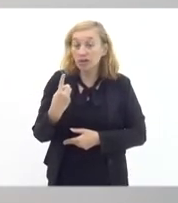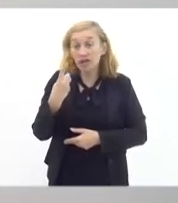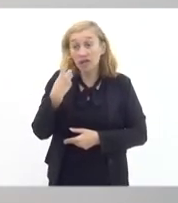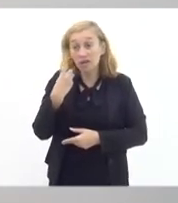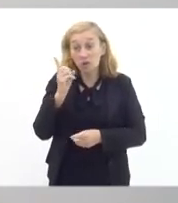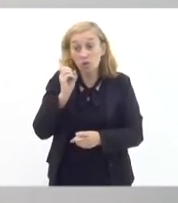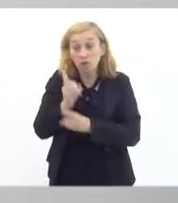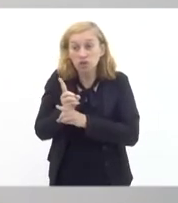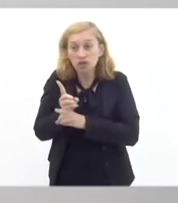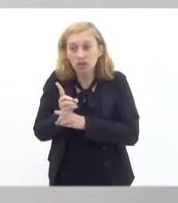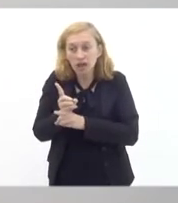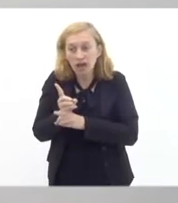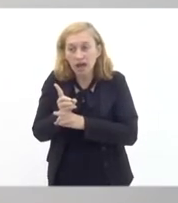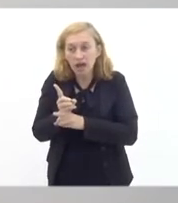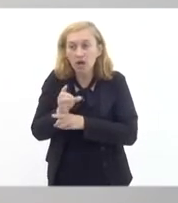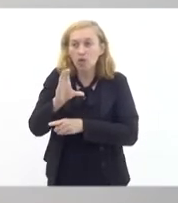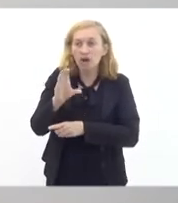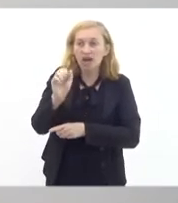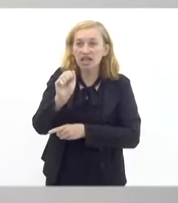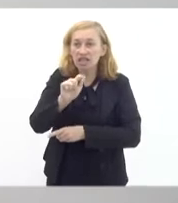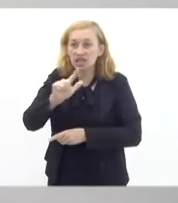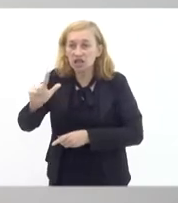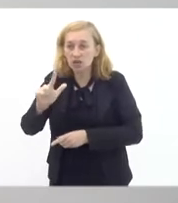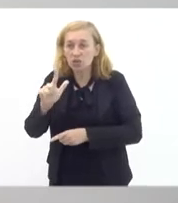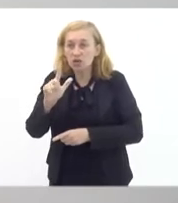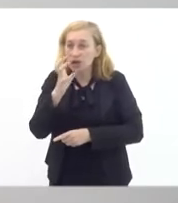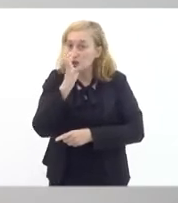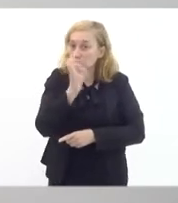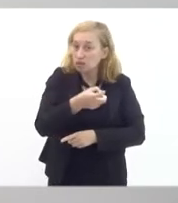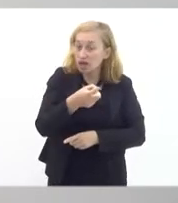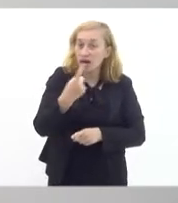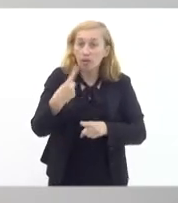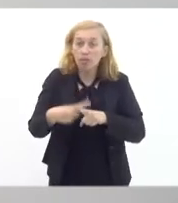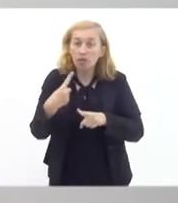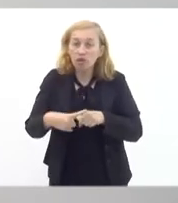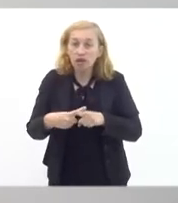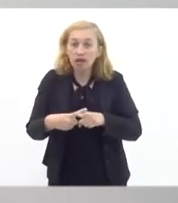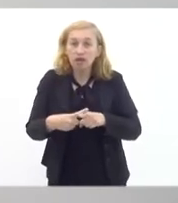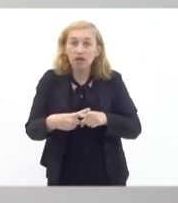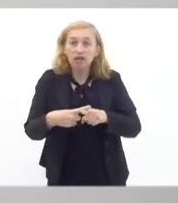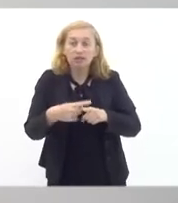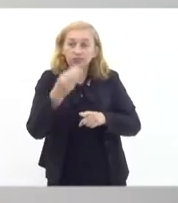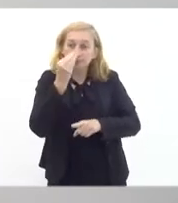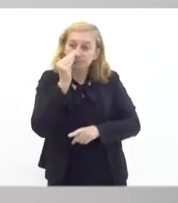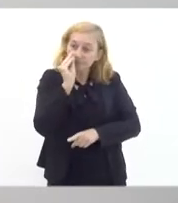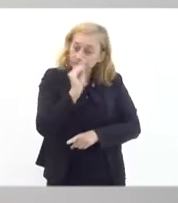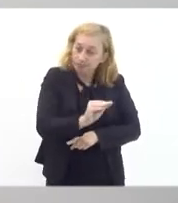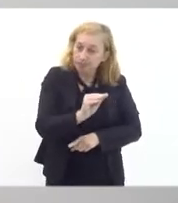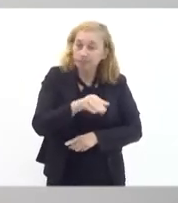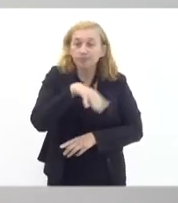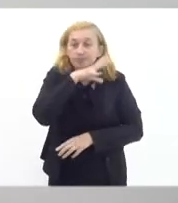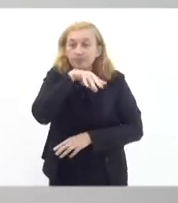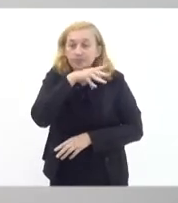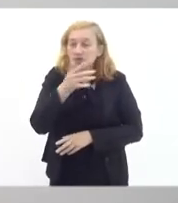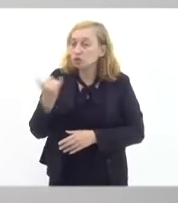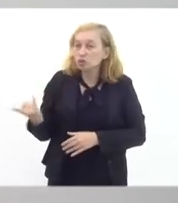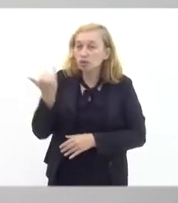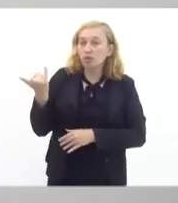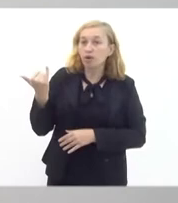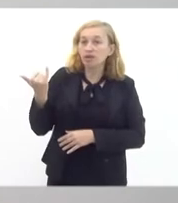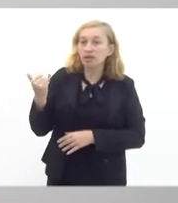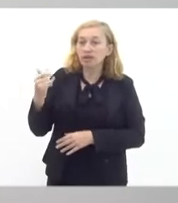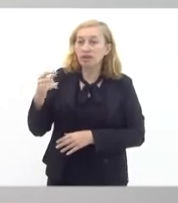cara. A gente vai descobrir e vai denunciar o cara. Porque maus tratos são maus tratos. Não importa se é a madame de Copacabana que tem